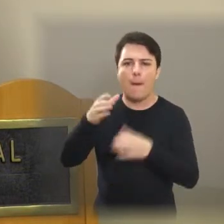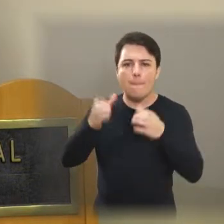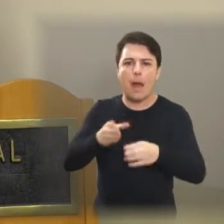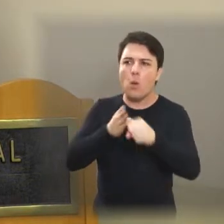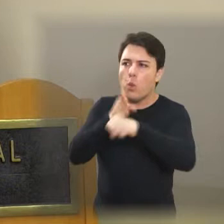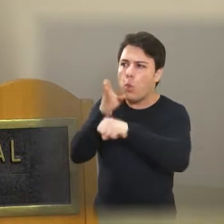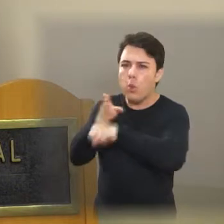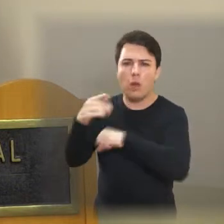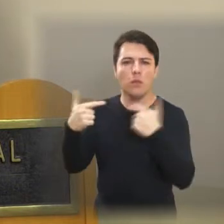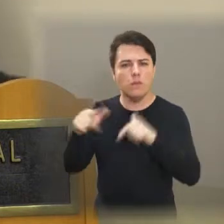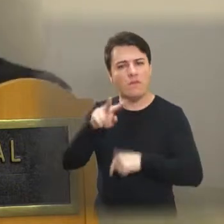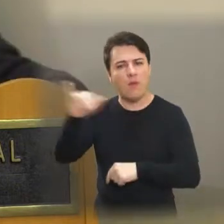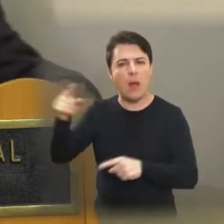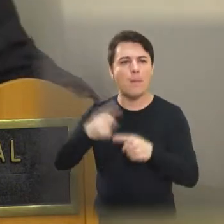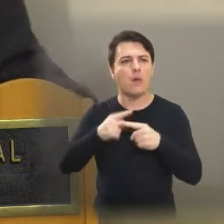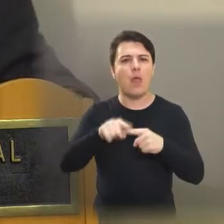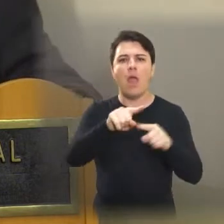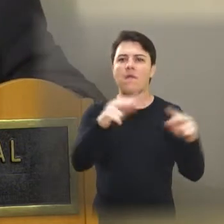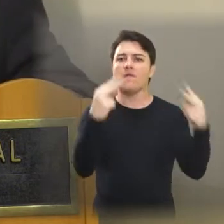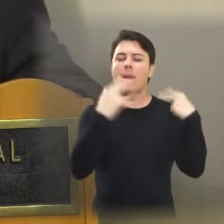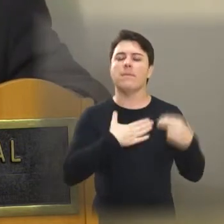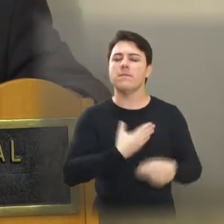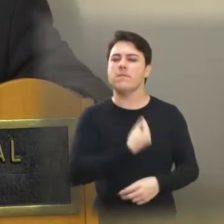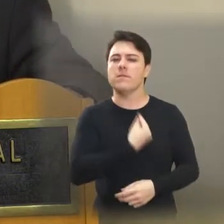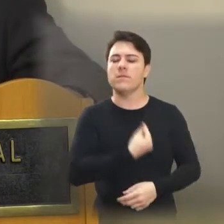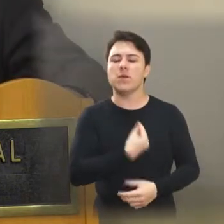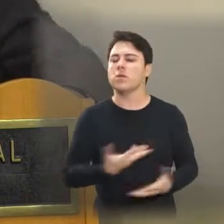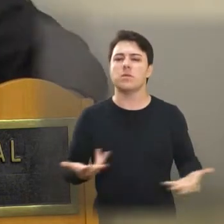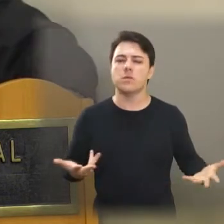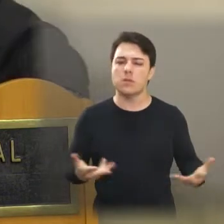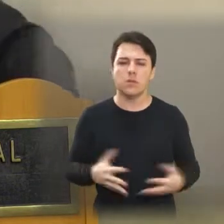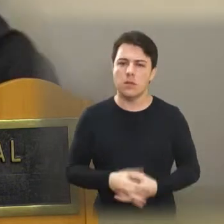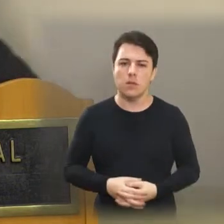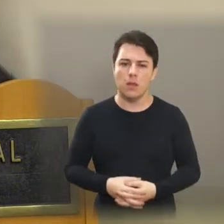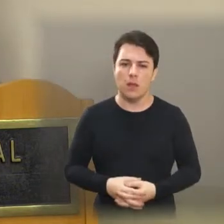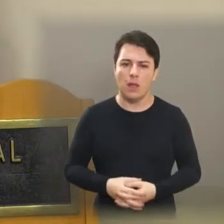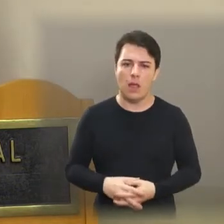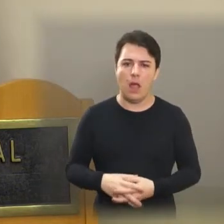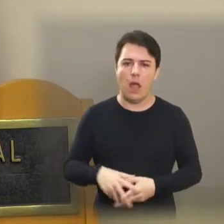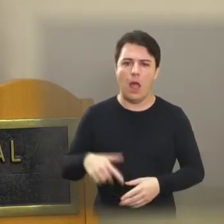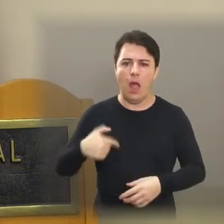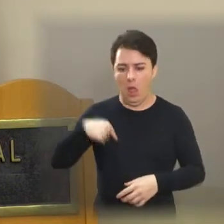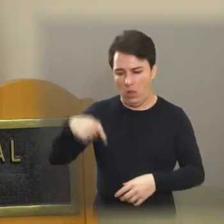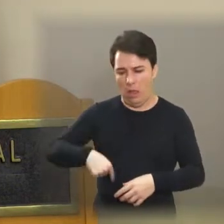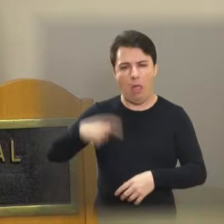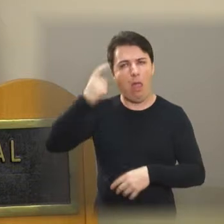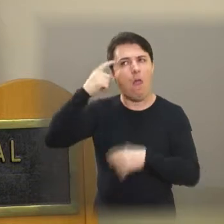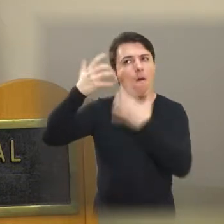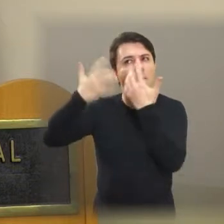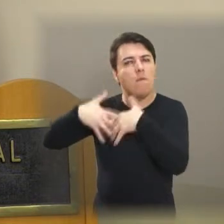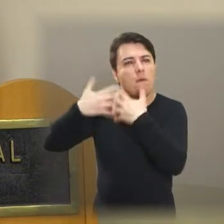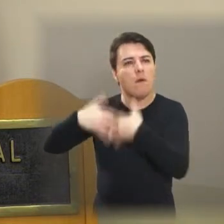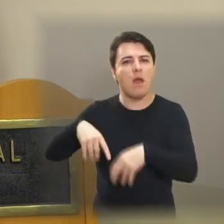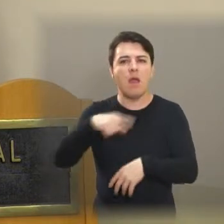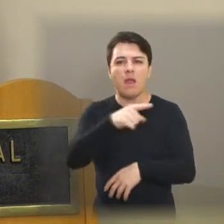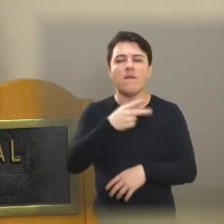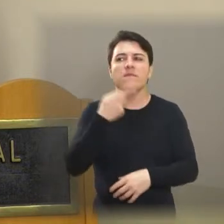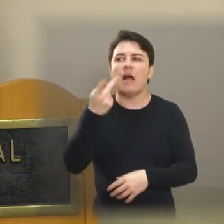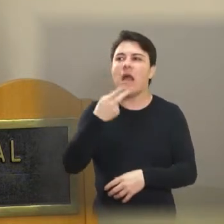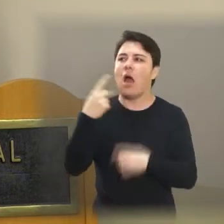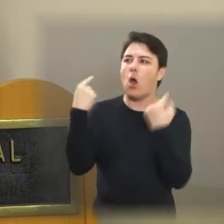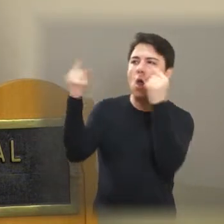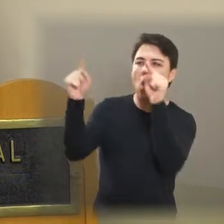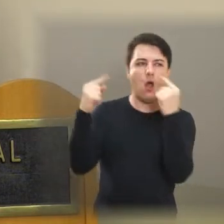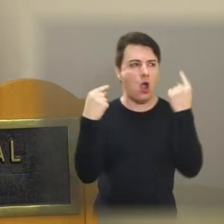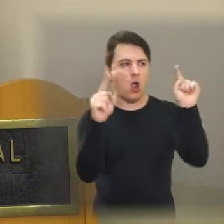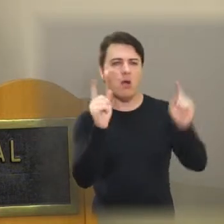Vai trabalhar do que ficar vendo a minha vida. Tem hora que eu fico aqui meditando. É fácil falar do outro. É